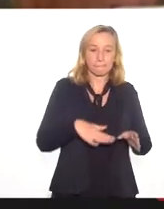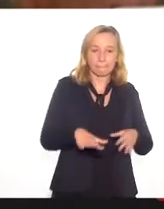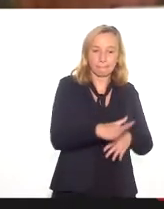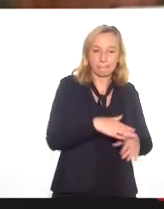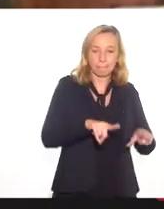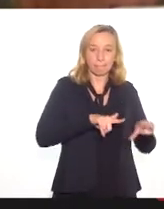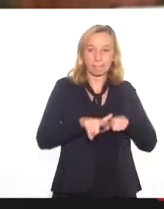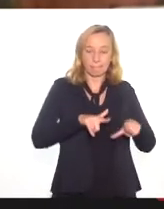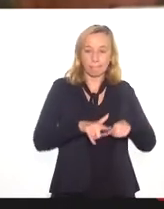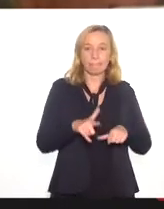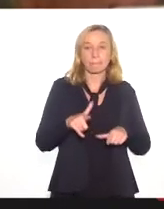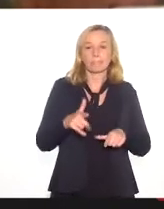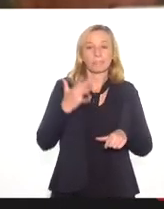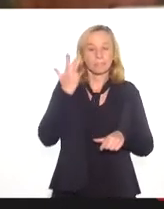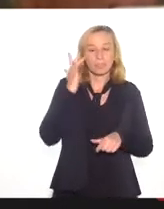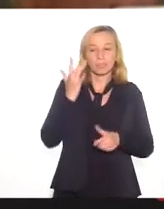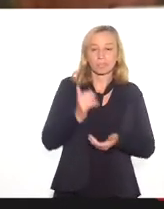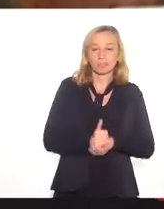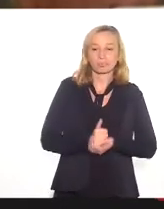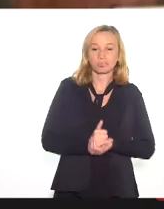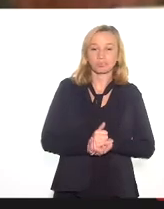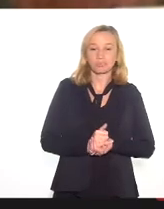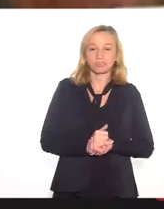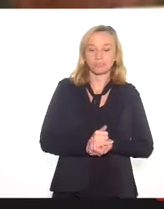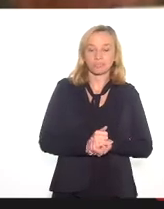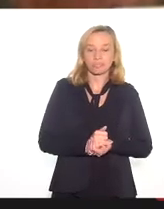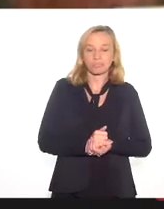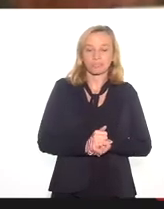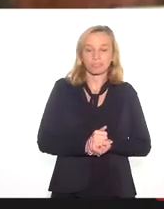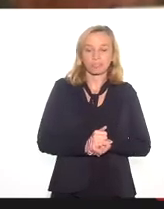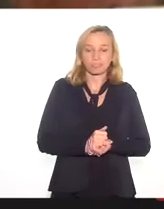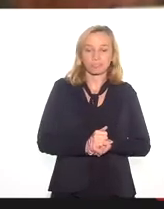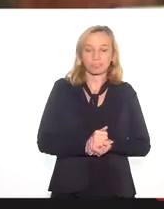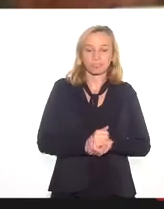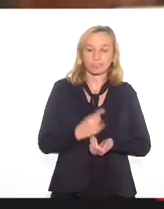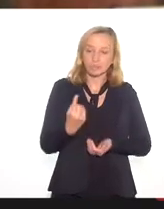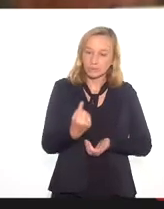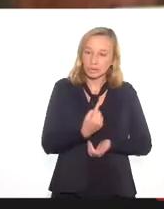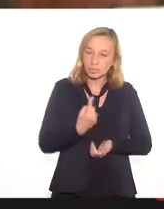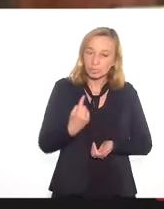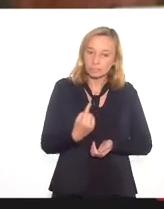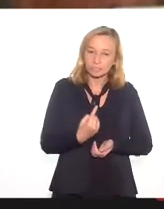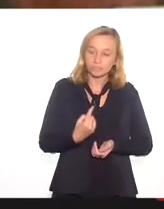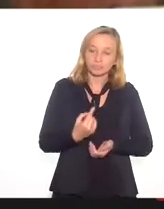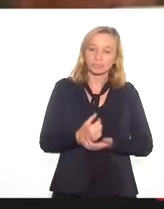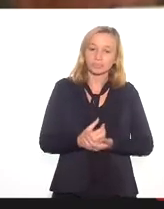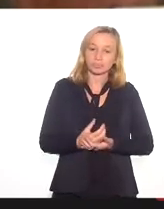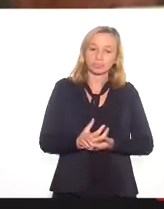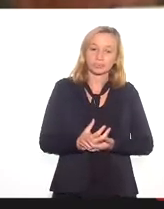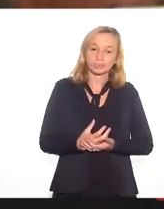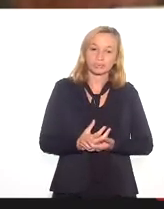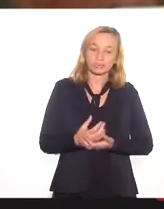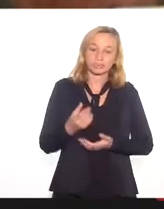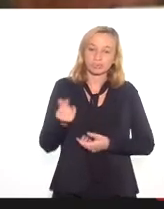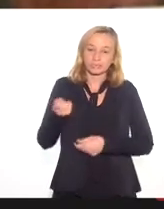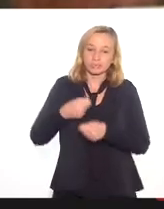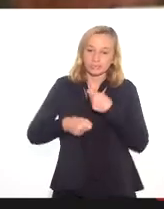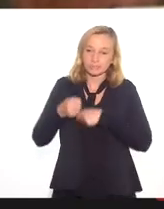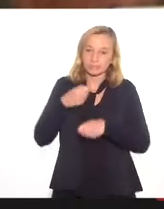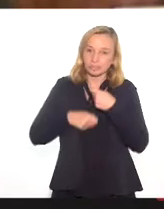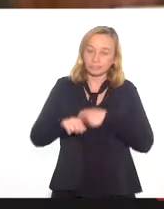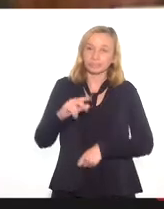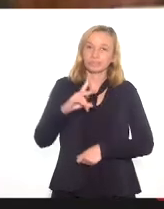E eu acho absolutamente relevante nós adicionarmos a contribuição econômica